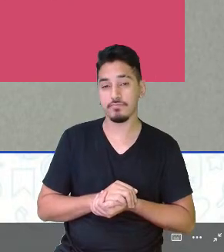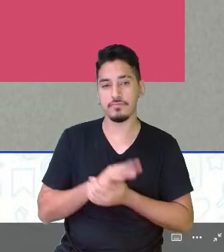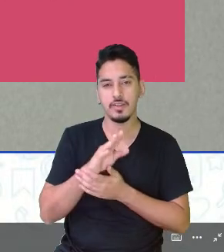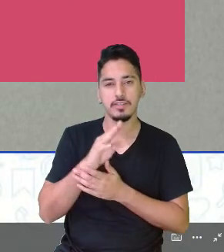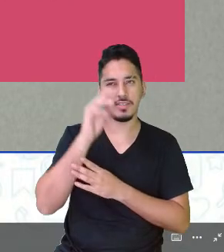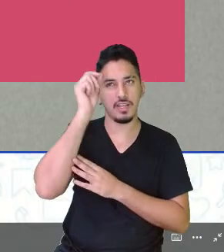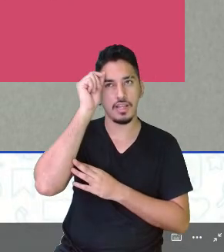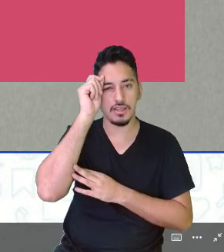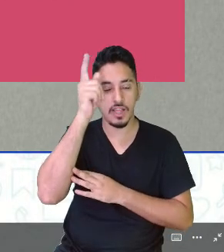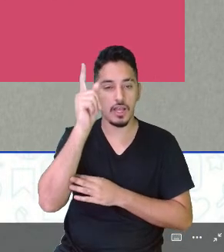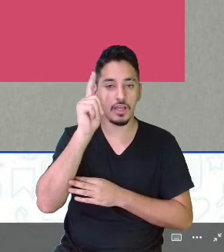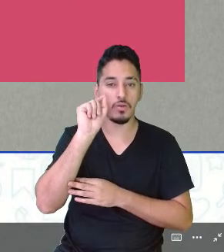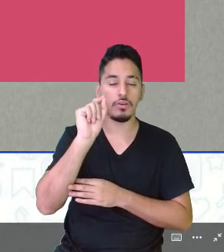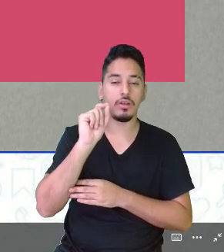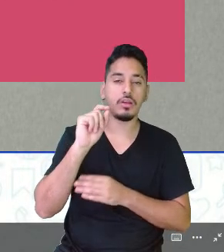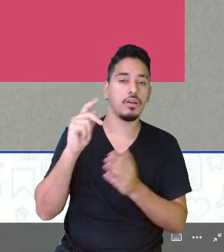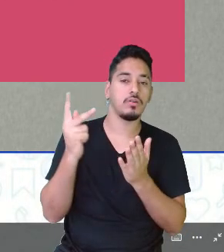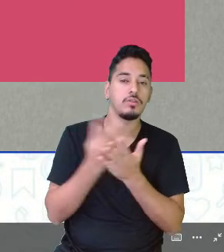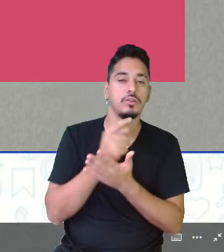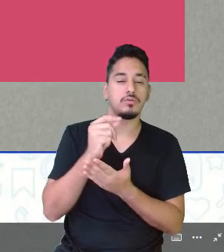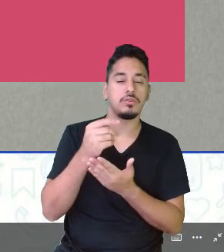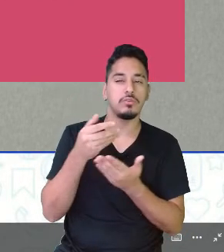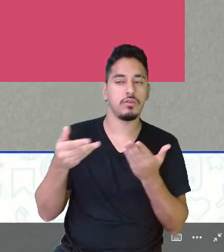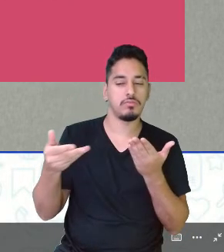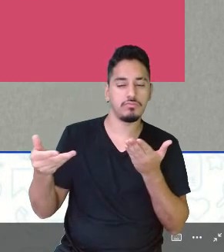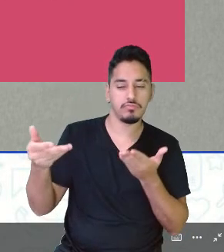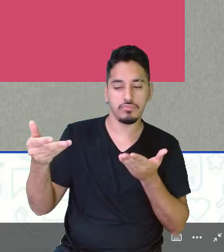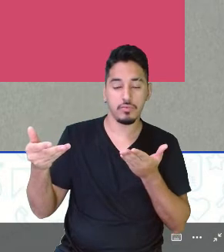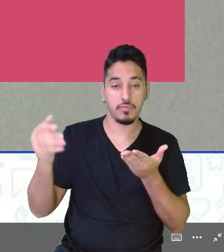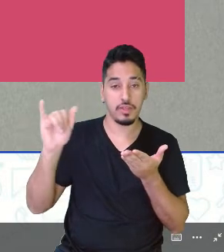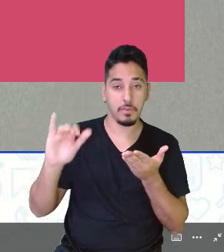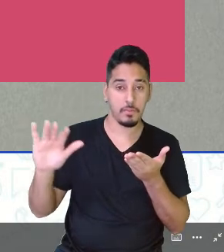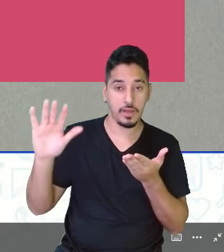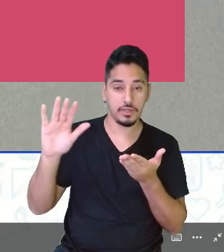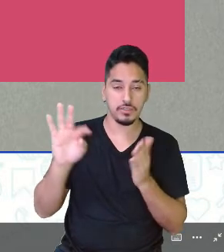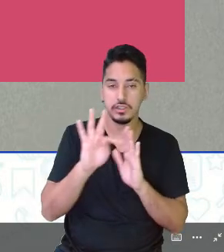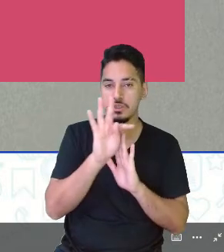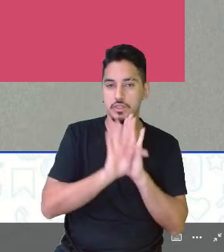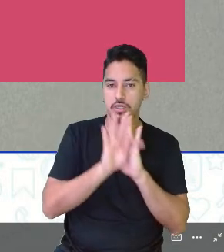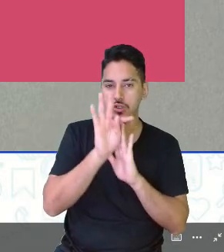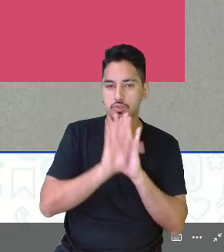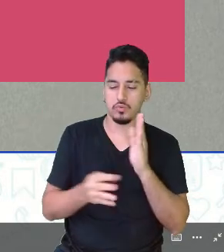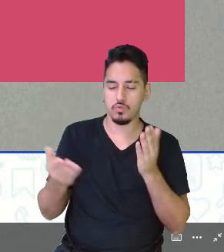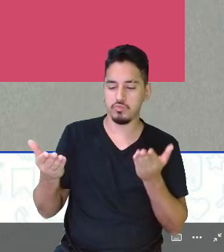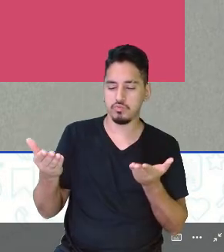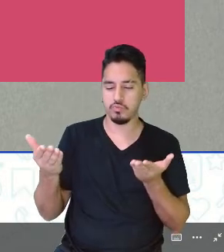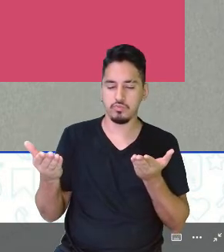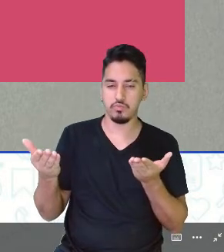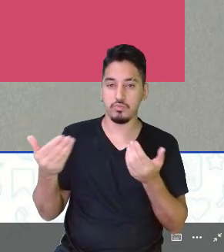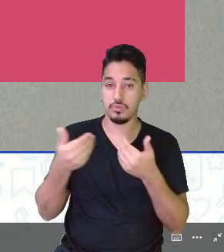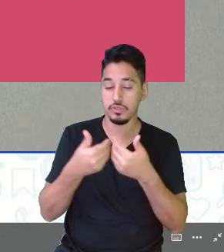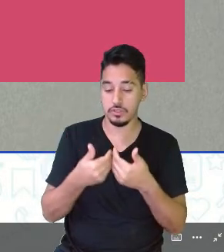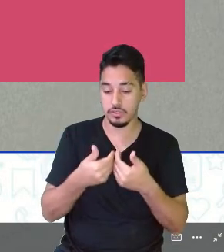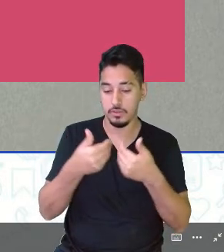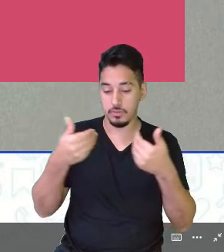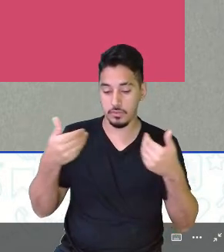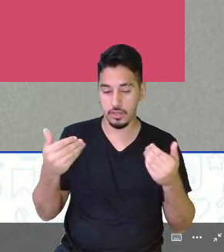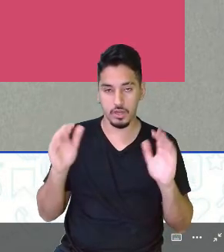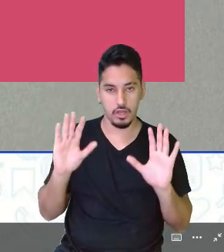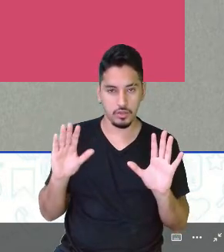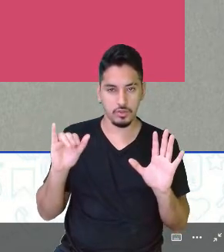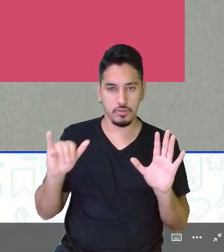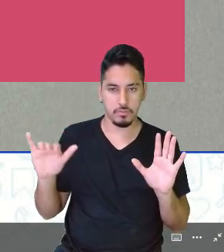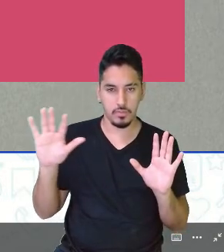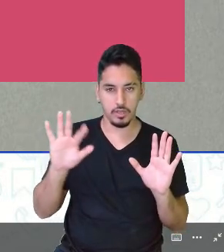se materializando na associação entre imagem e texto, por exemplo, que separados, essa imagem e